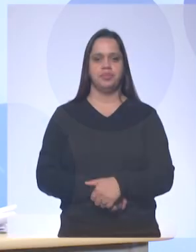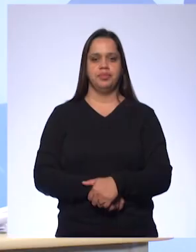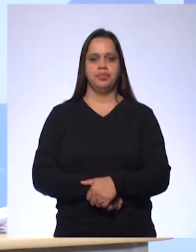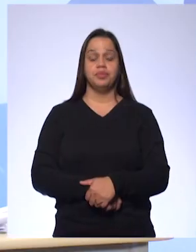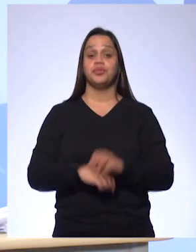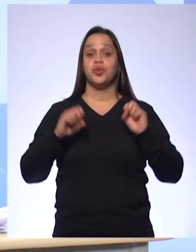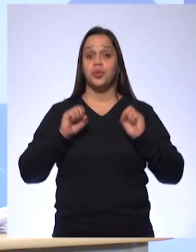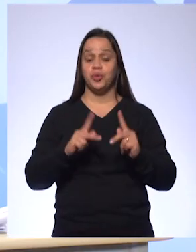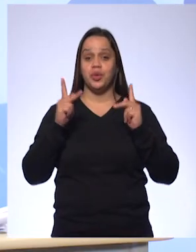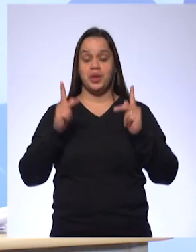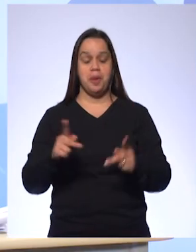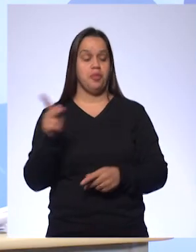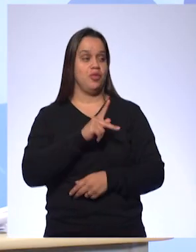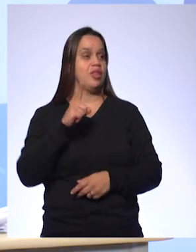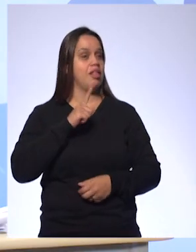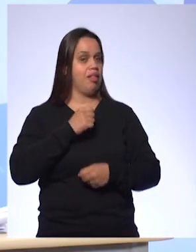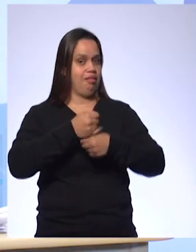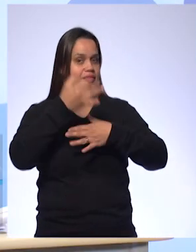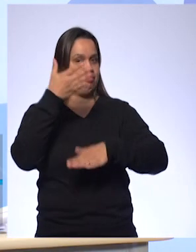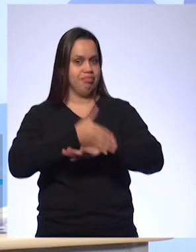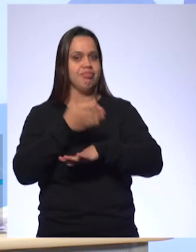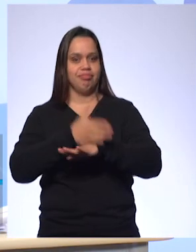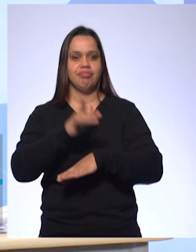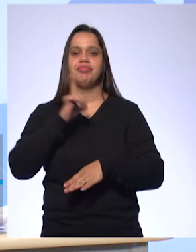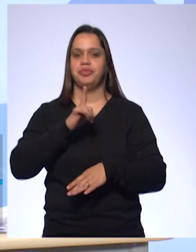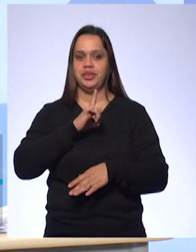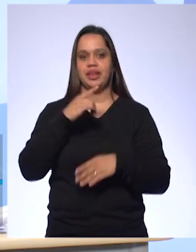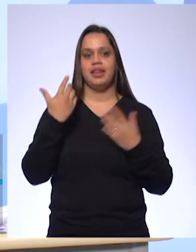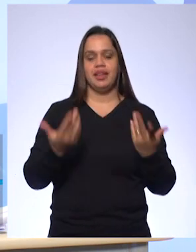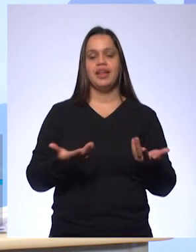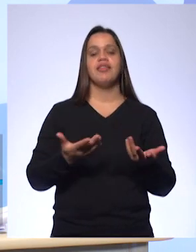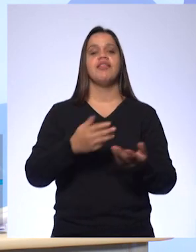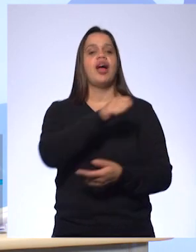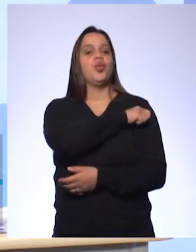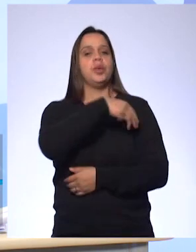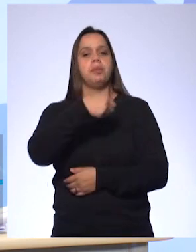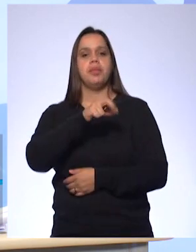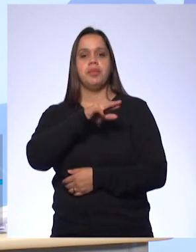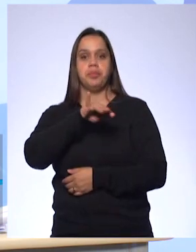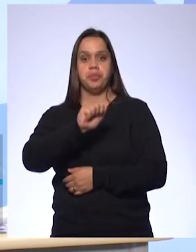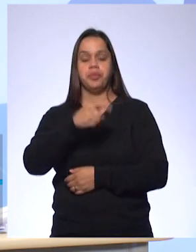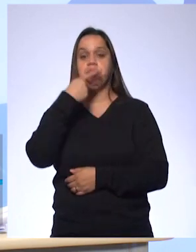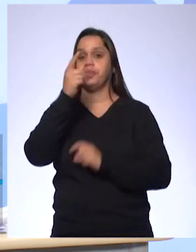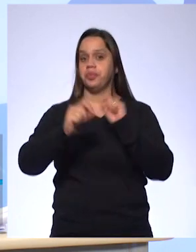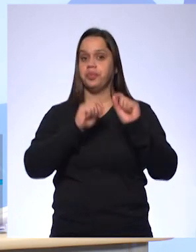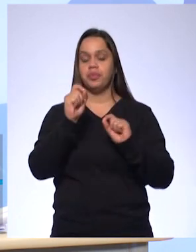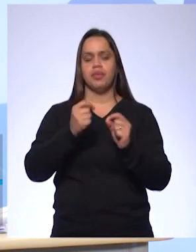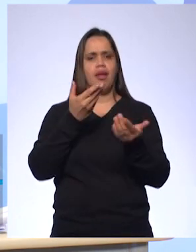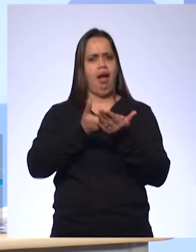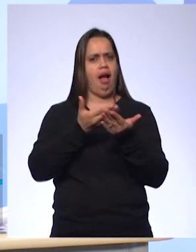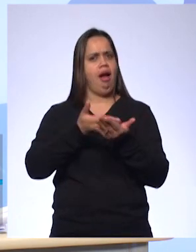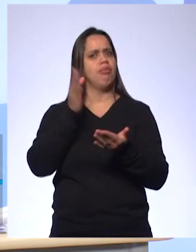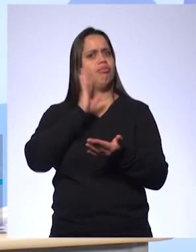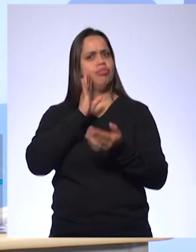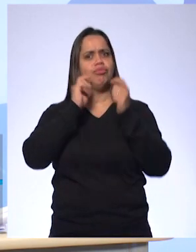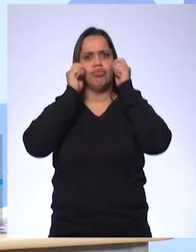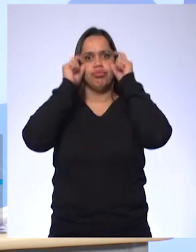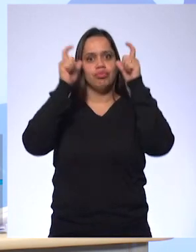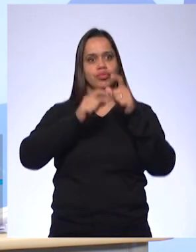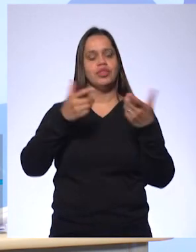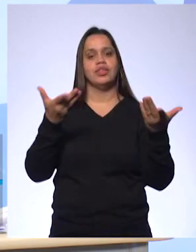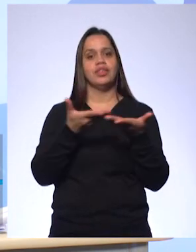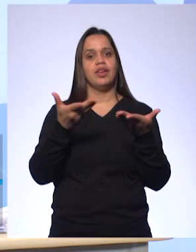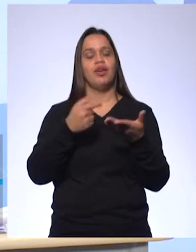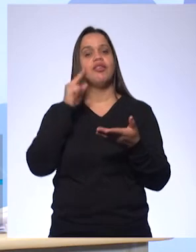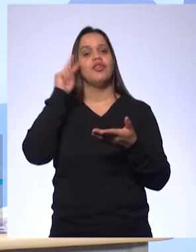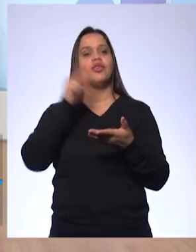Muito bem, professor. Olha, temos muitas participações, né? A Maria falou assim, ó, que ela achou a aula muito interessante e vai usar como um mistério